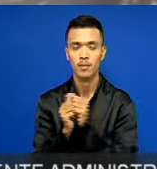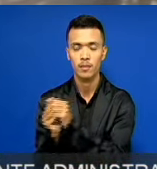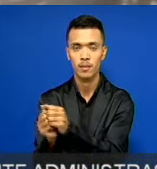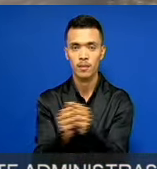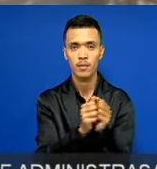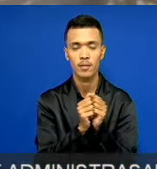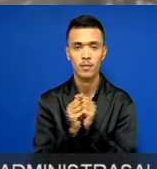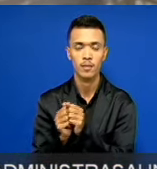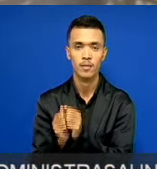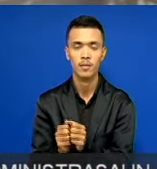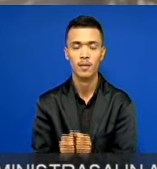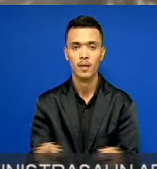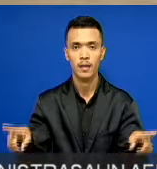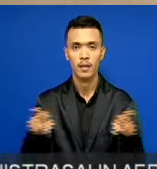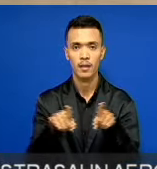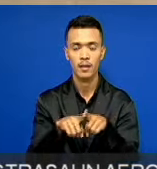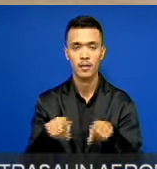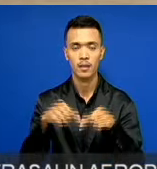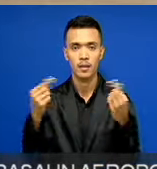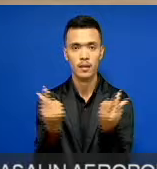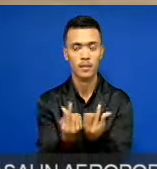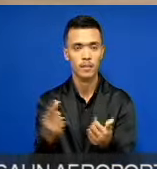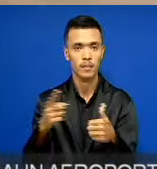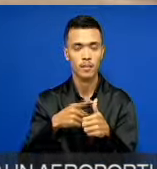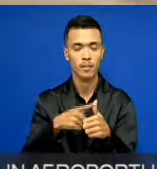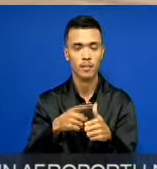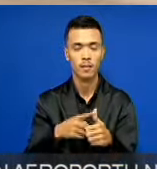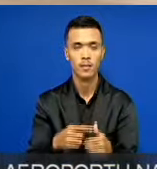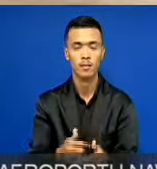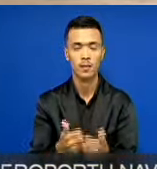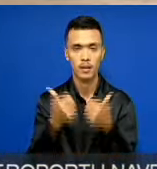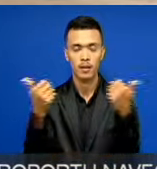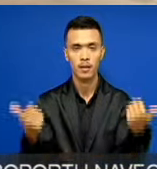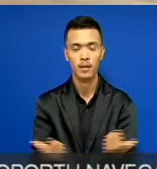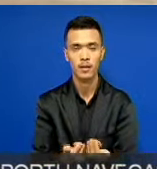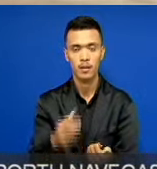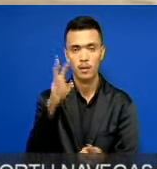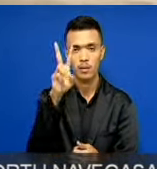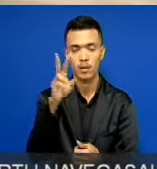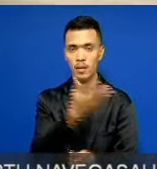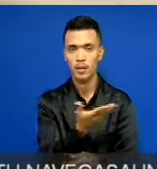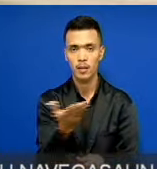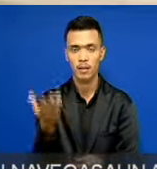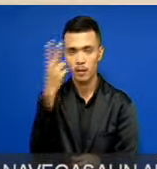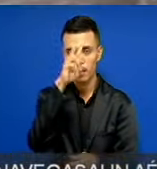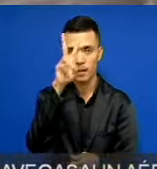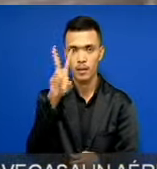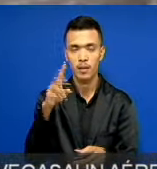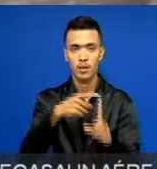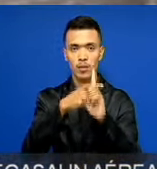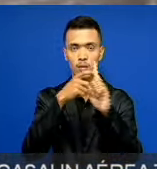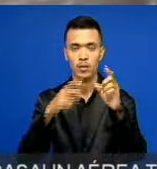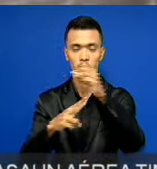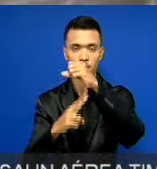Araiwa. A nessa linha pacote ida, no Efefam Baoenuno, ida nita pode ser arrecata, e a parte em susi ponte,